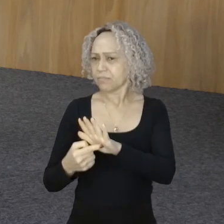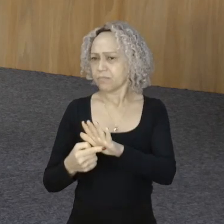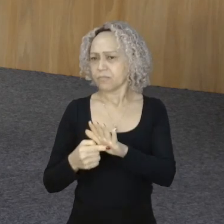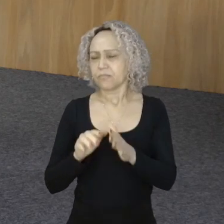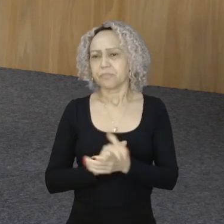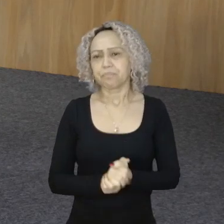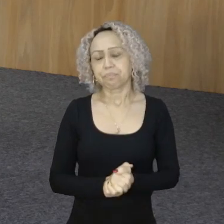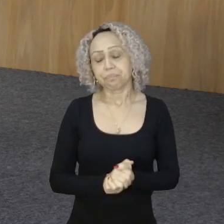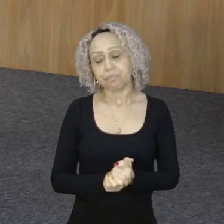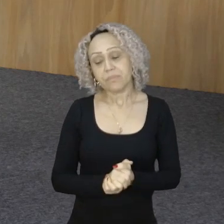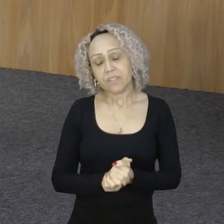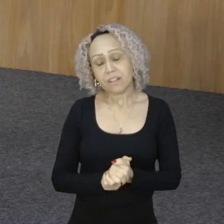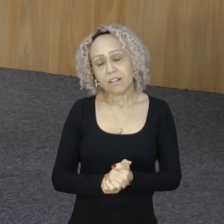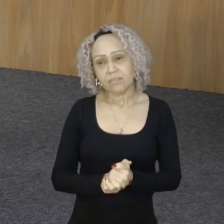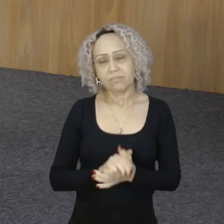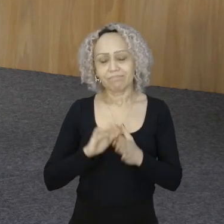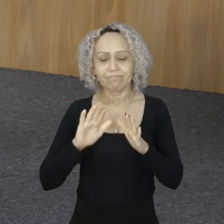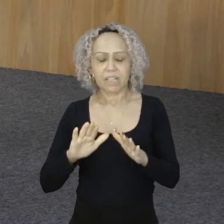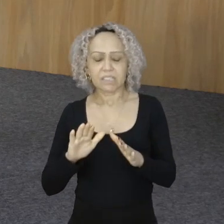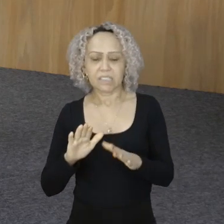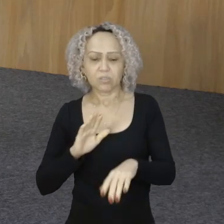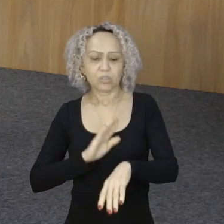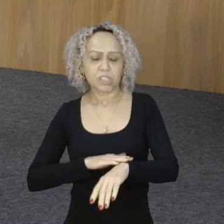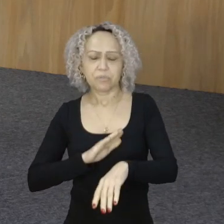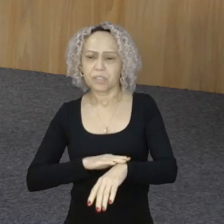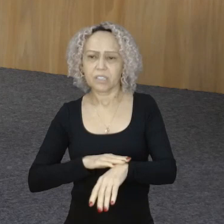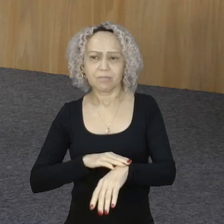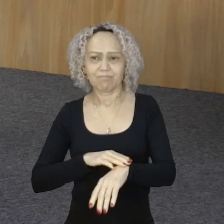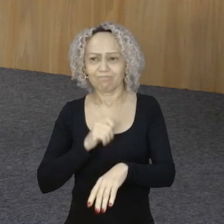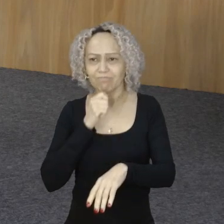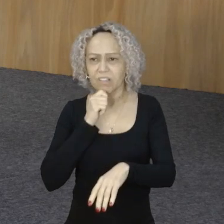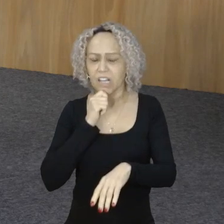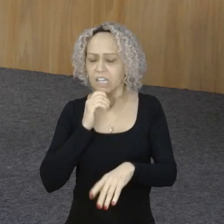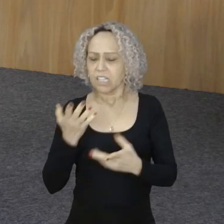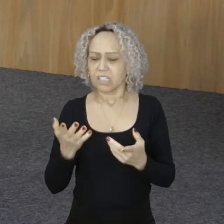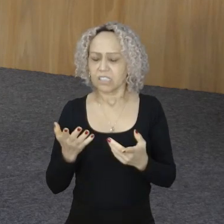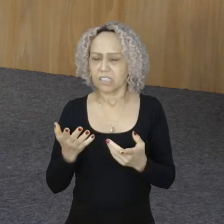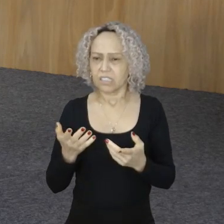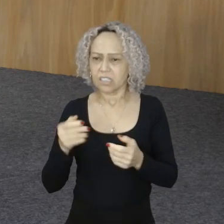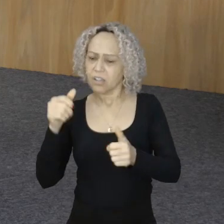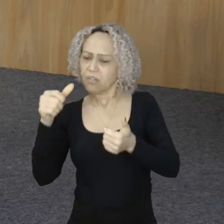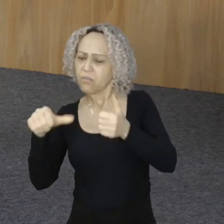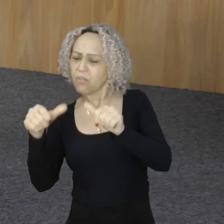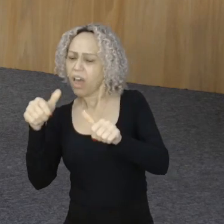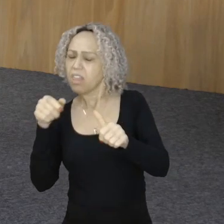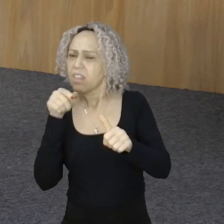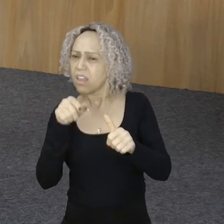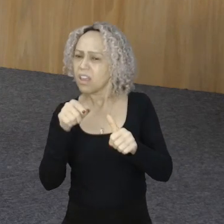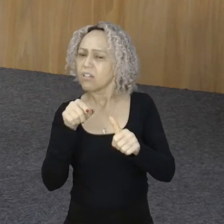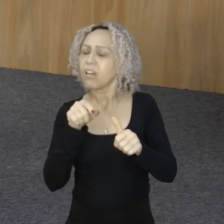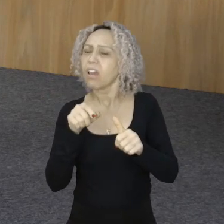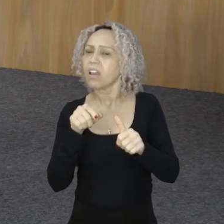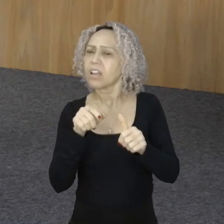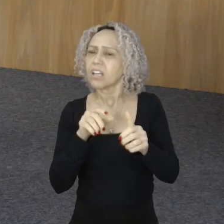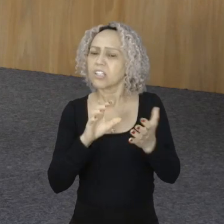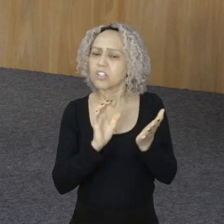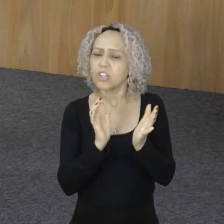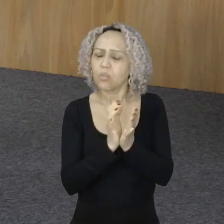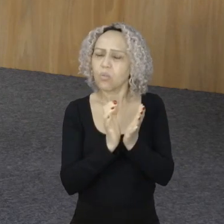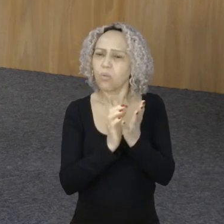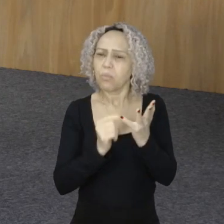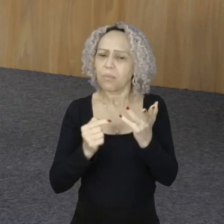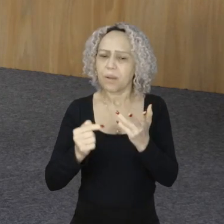fazer e talvez na sequência com o Raimundo possa ser feito, que é a retomada de um conjunto de mecanismos